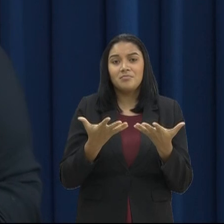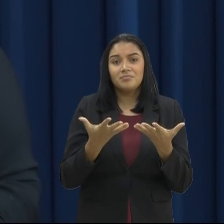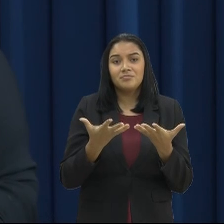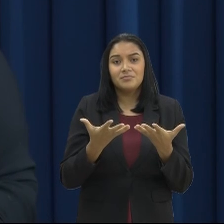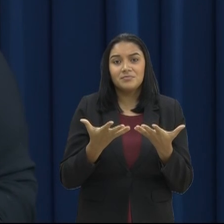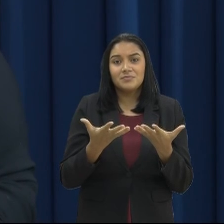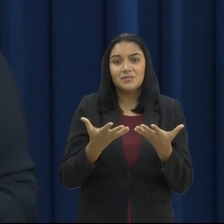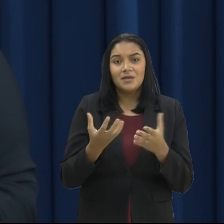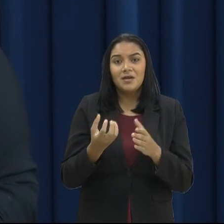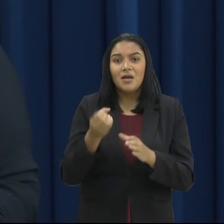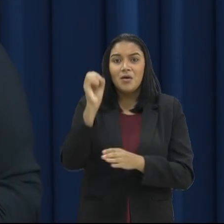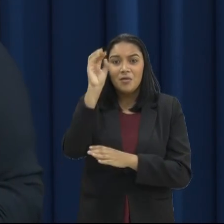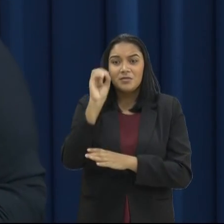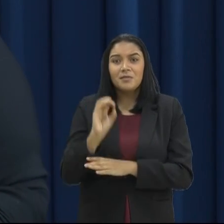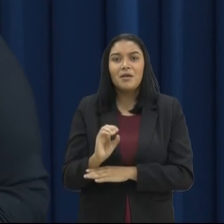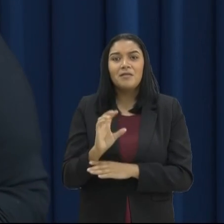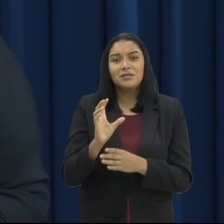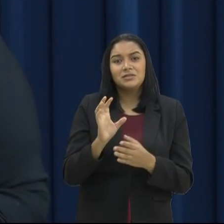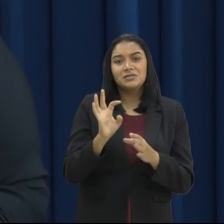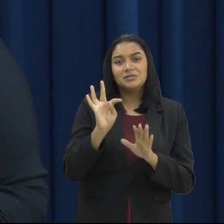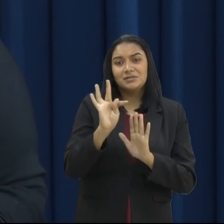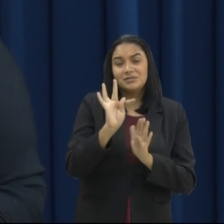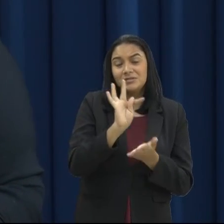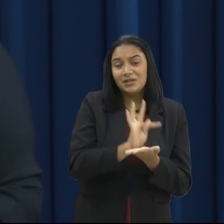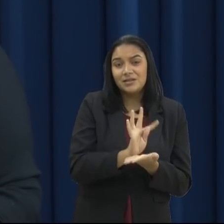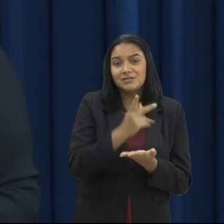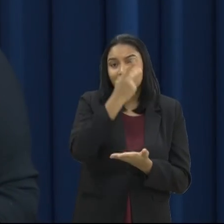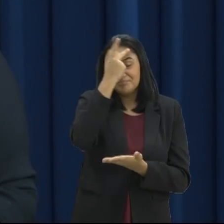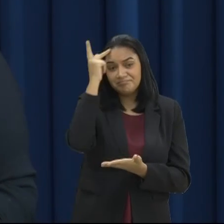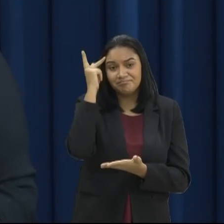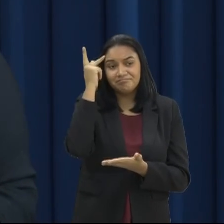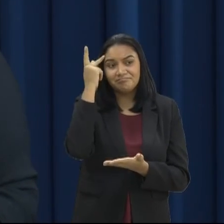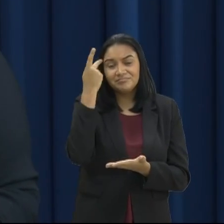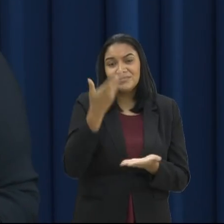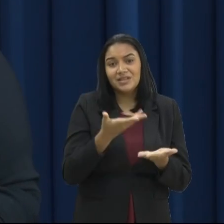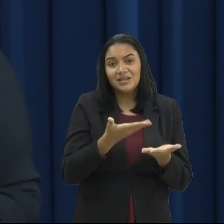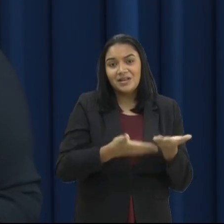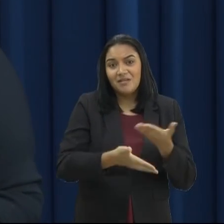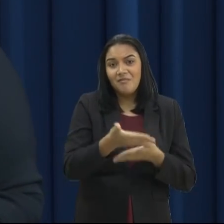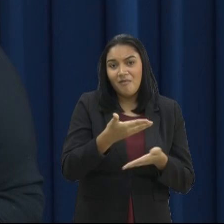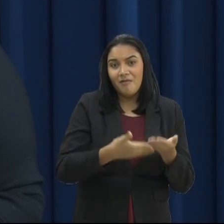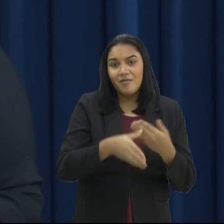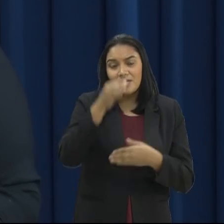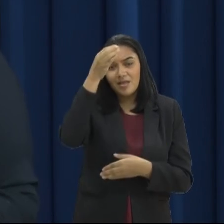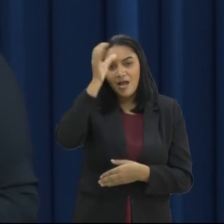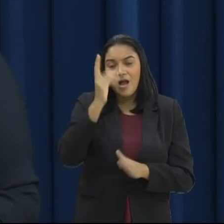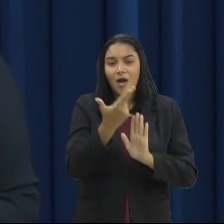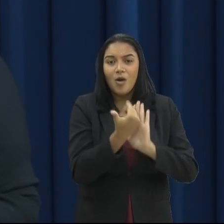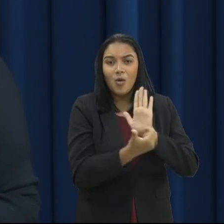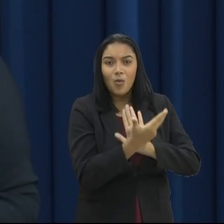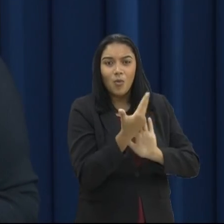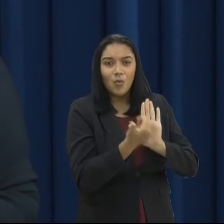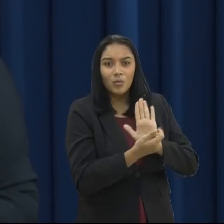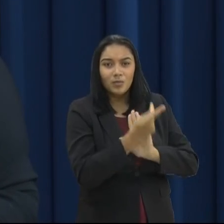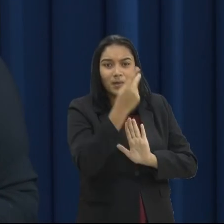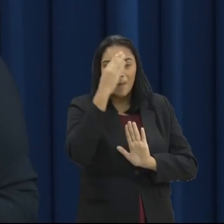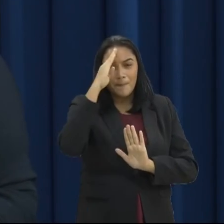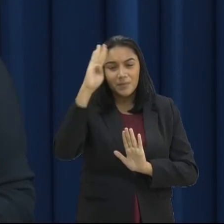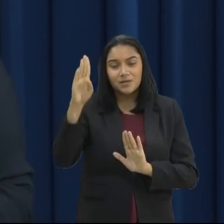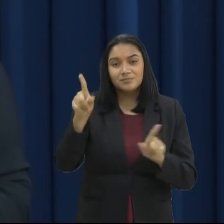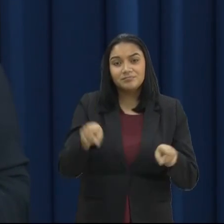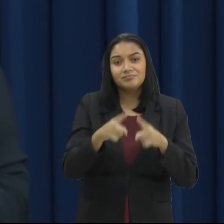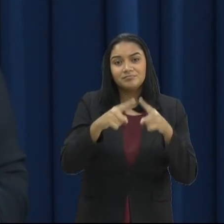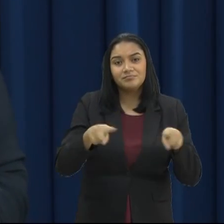pelos semáforos de Teresina e ver as pessoas que são envolvidas no mundo da arte, no mundo da cultura e, principalmente, no mundo da